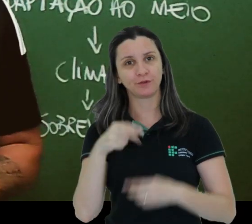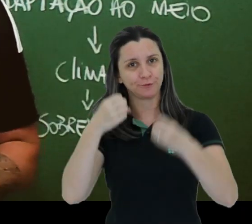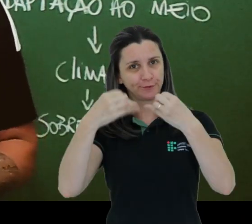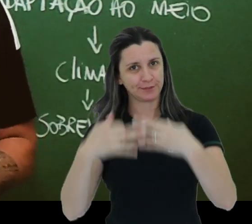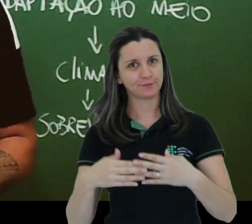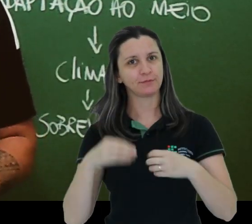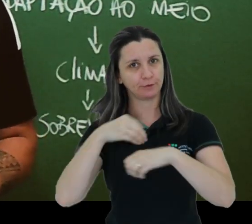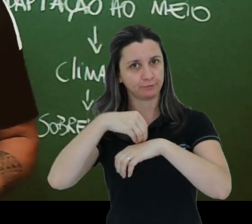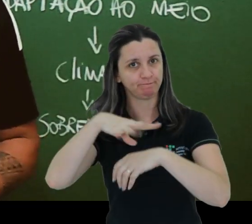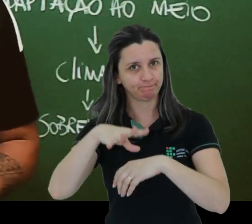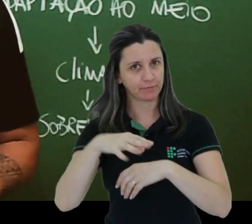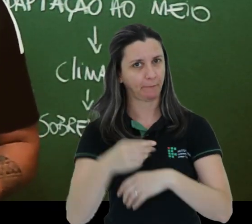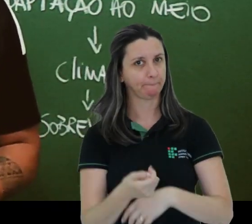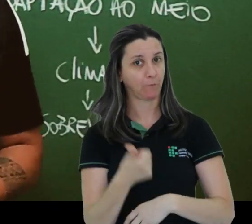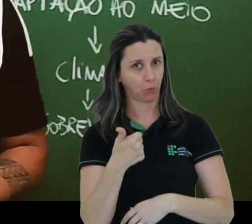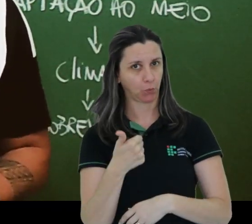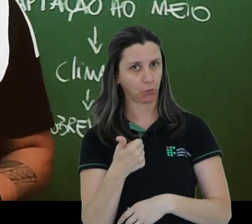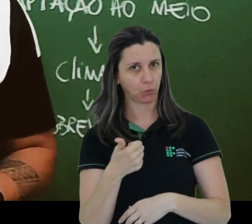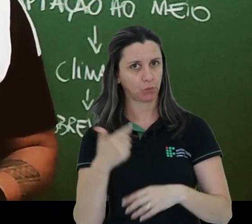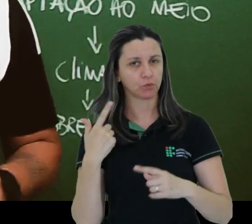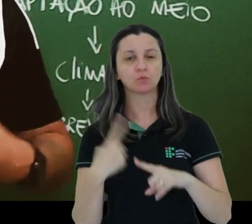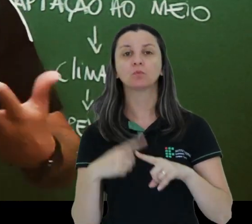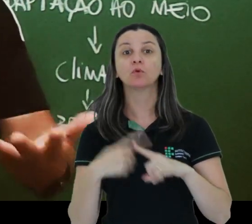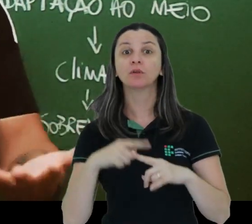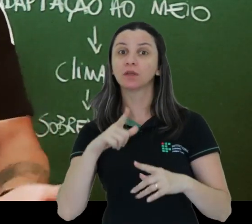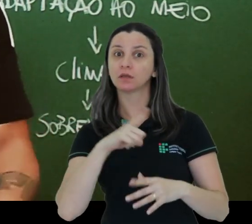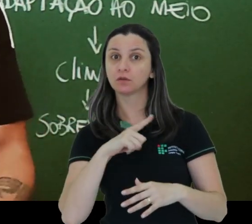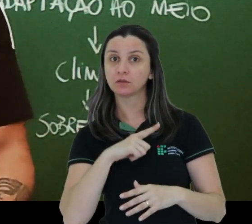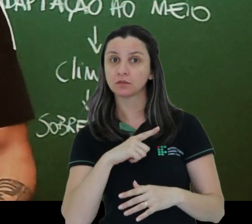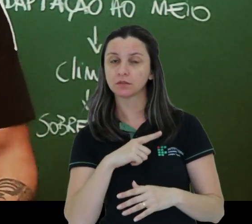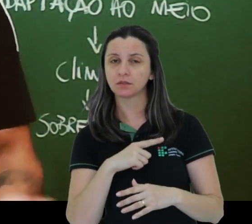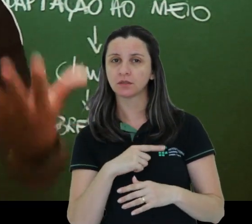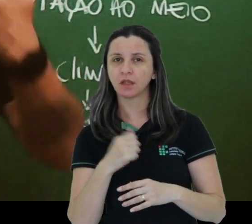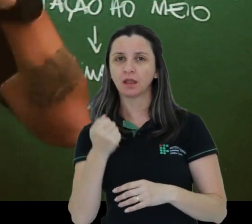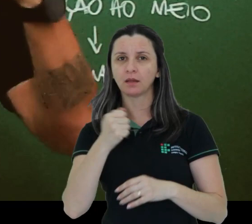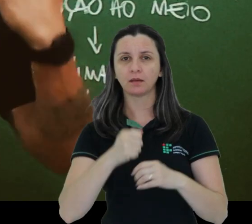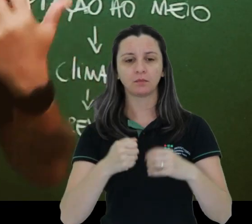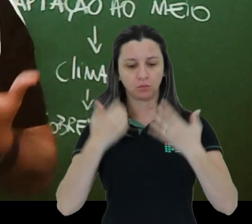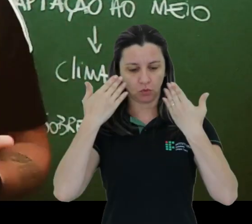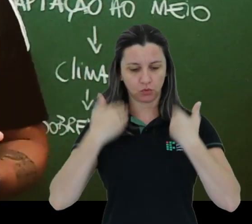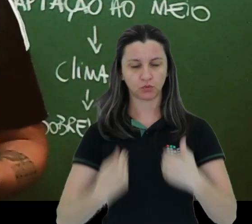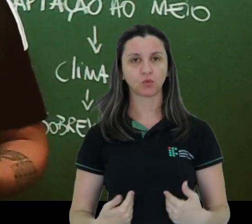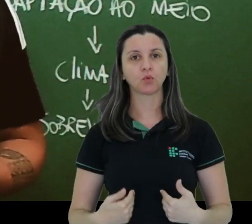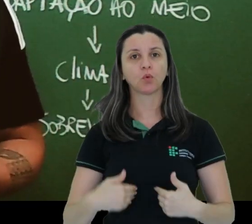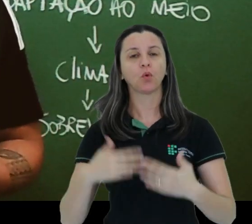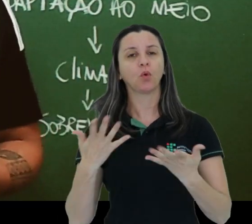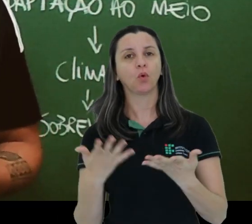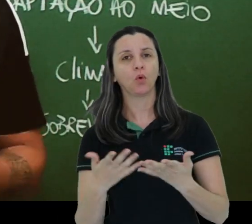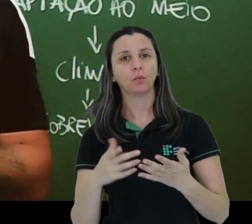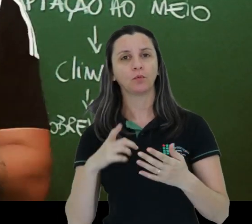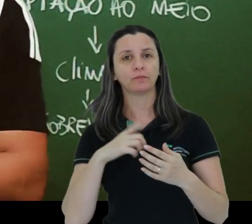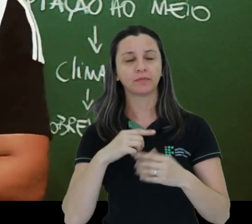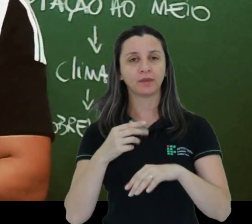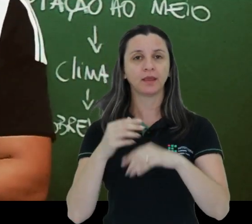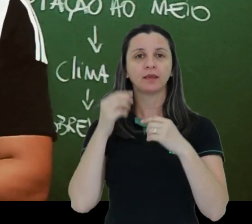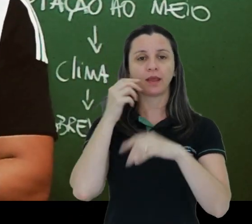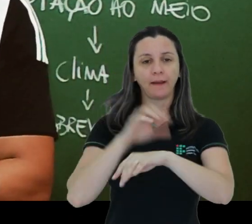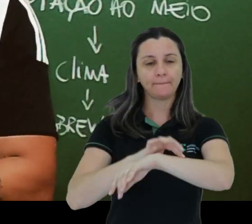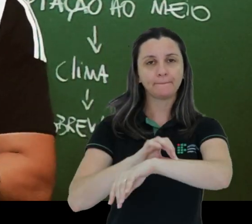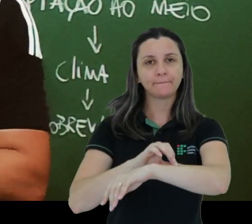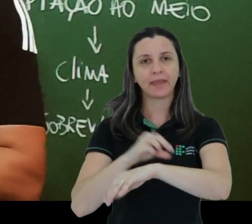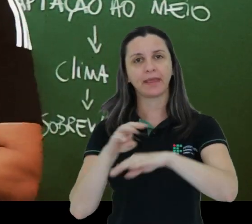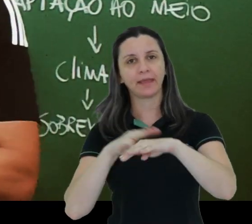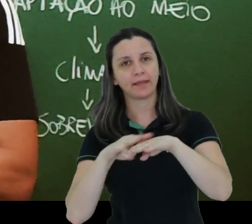professores explicam para os seus alunos isso. Por que nós temos as características físicas que nós temos da pele